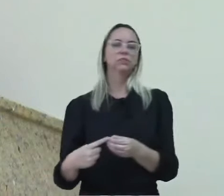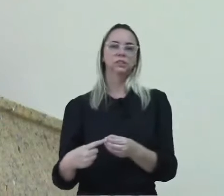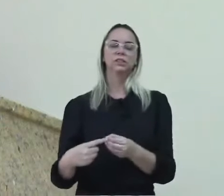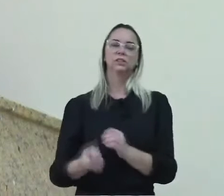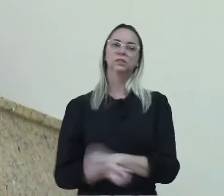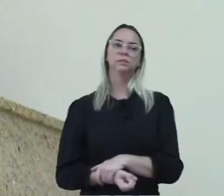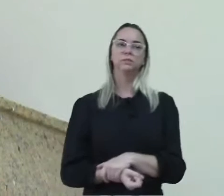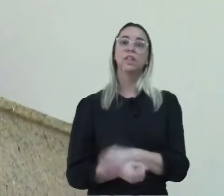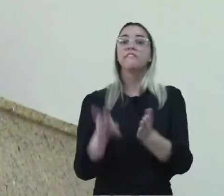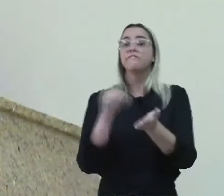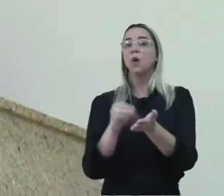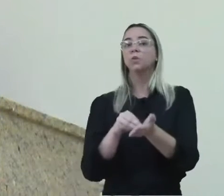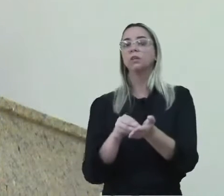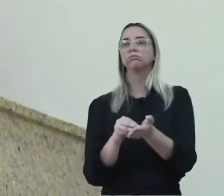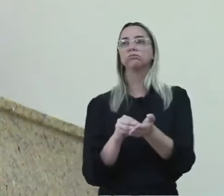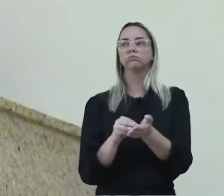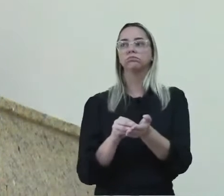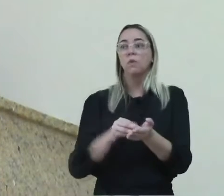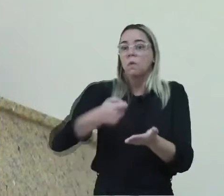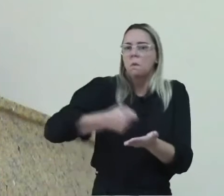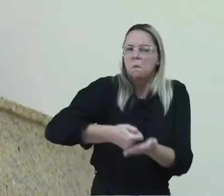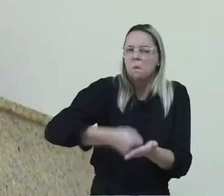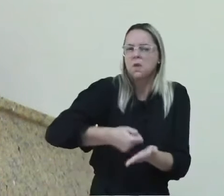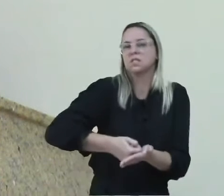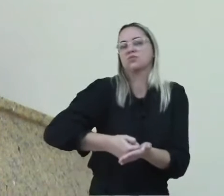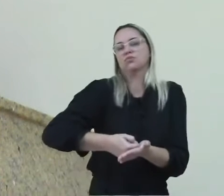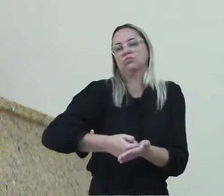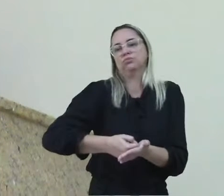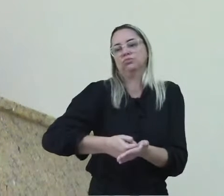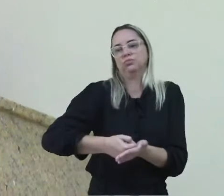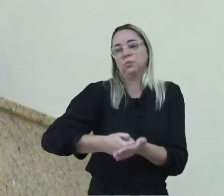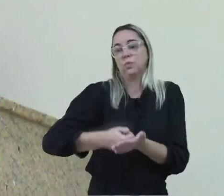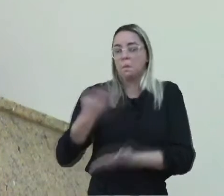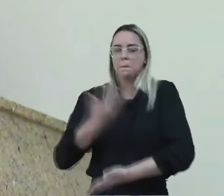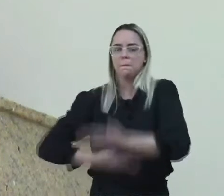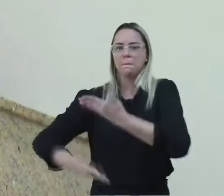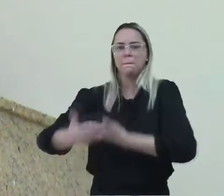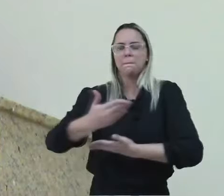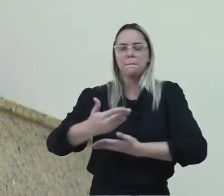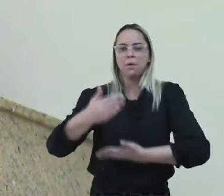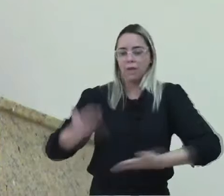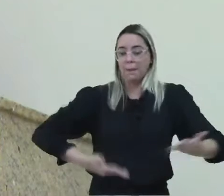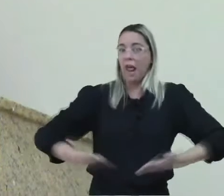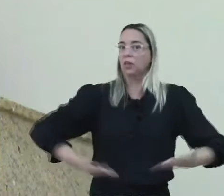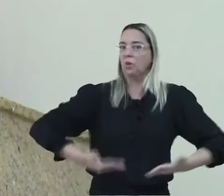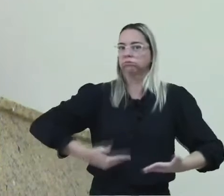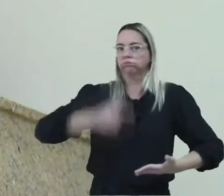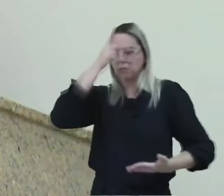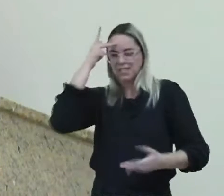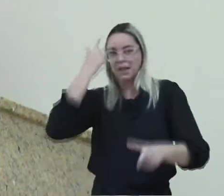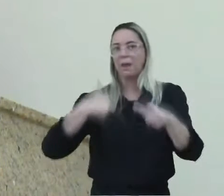a falta de compromisso do governo federal com esses servidores, né, que estão sem reajuste salarial